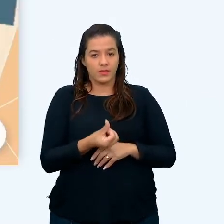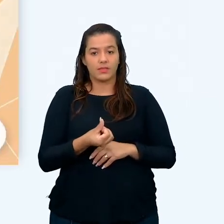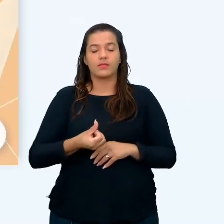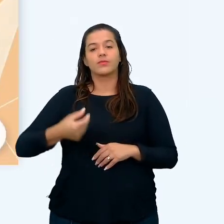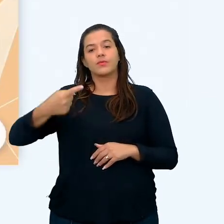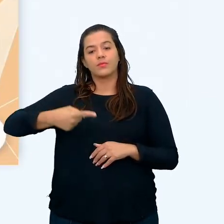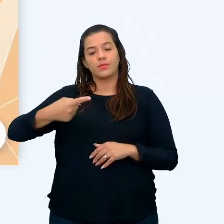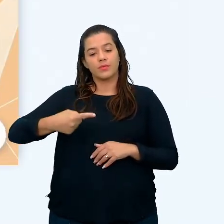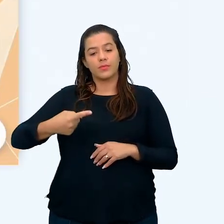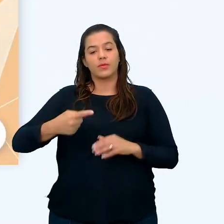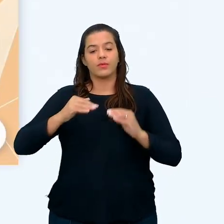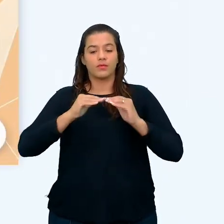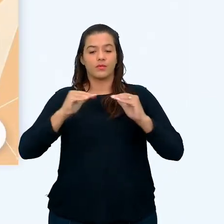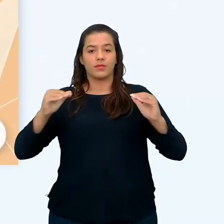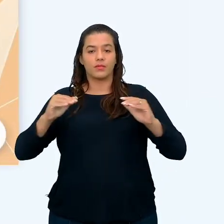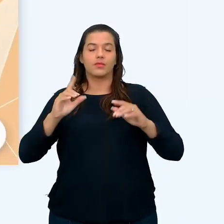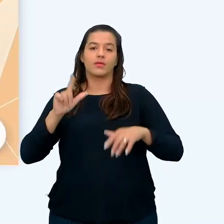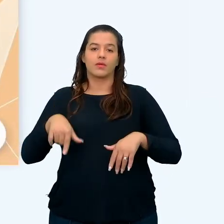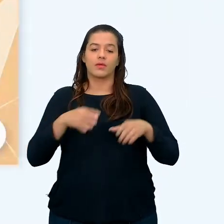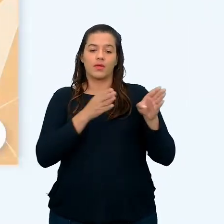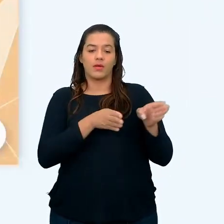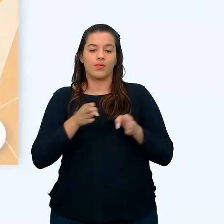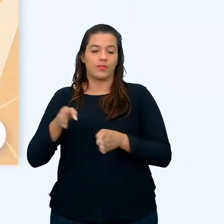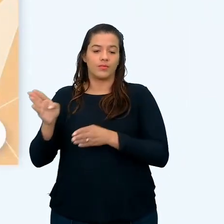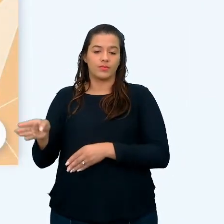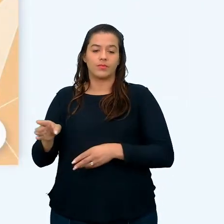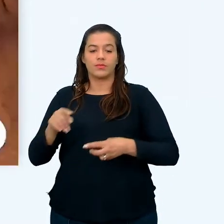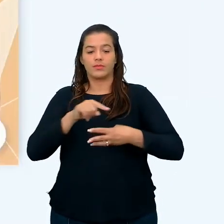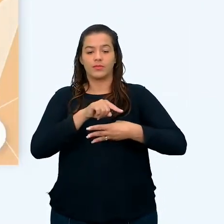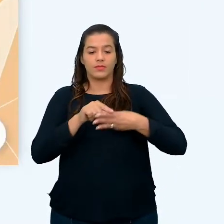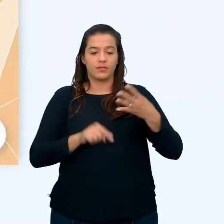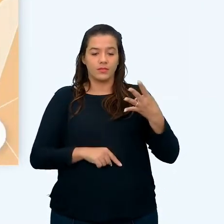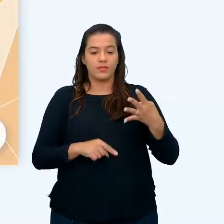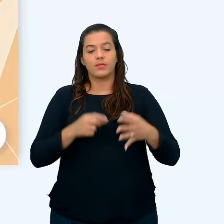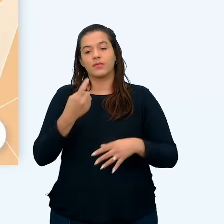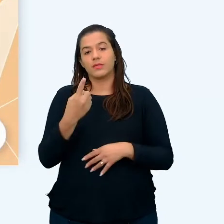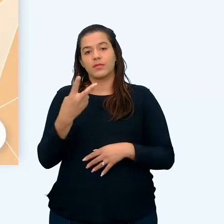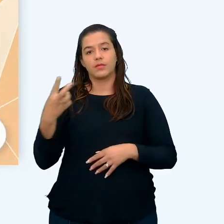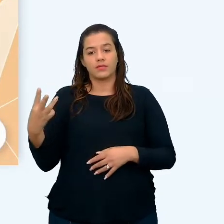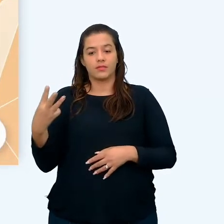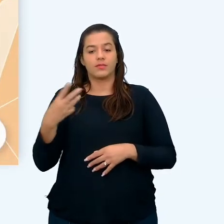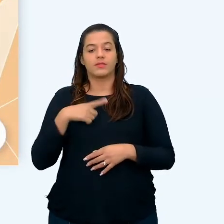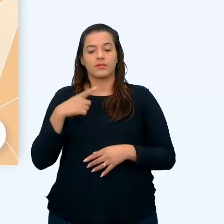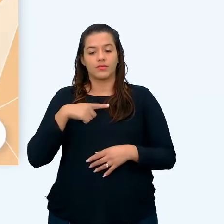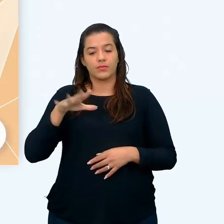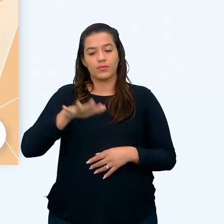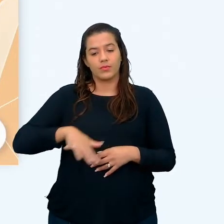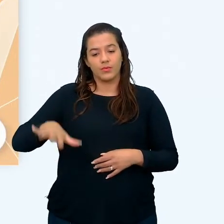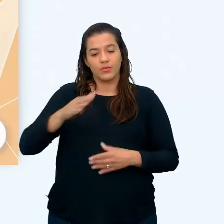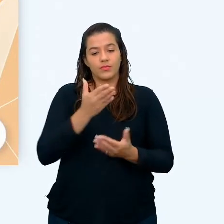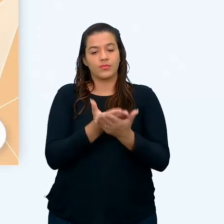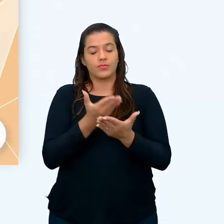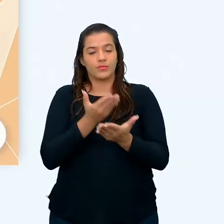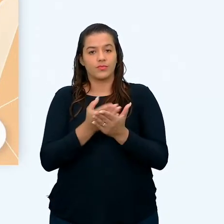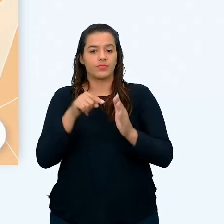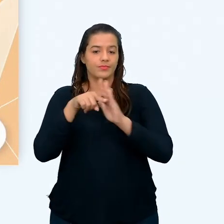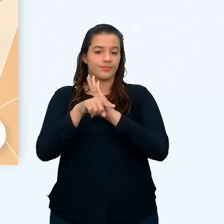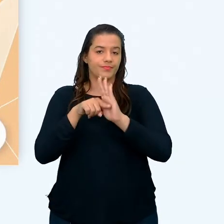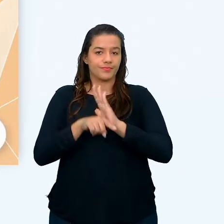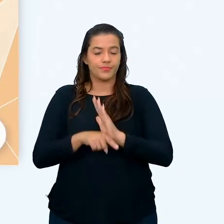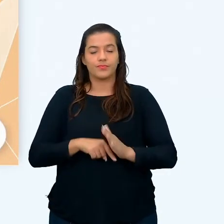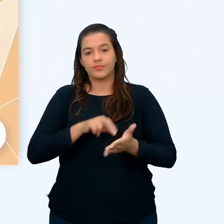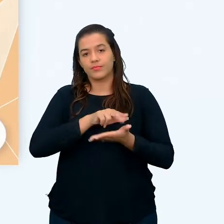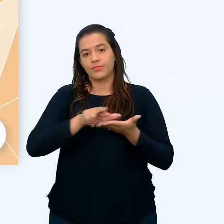nível tem-se a ordem. São 13 classes, que podem ser definidas ainda no campo através de atributos morfológicos resultantes